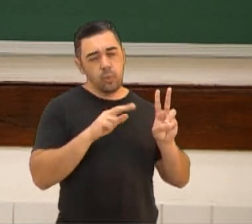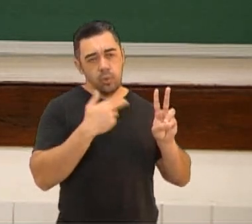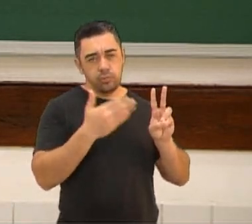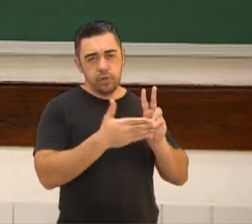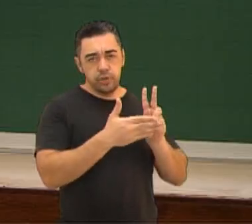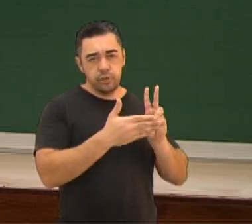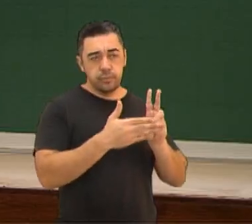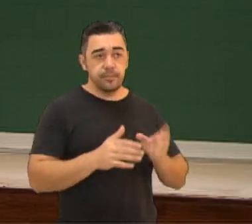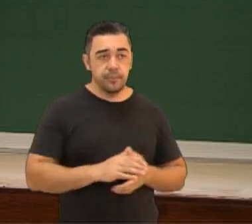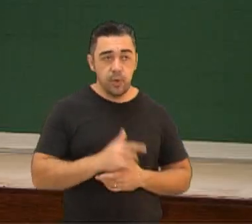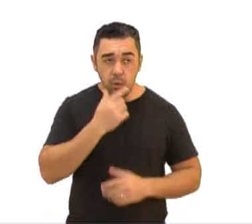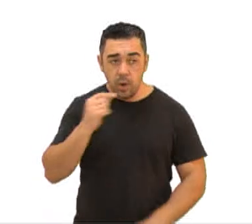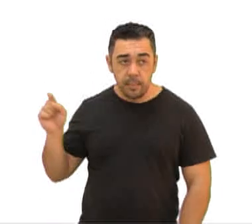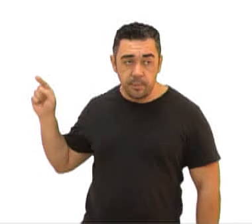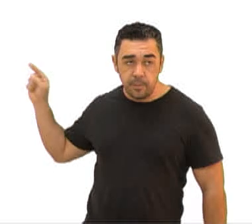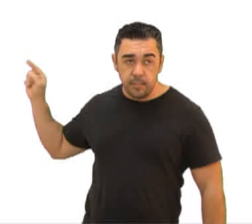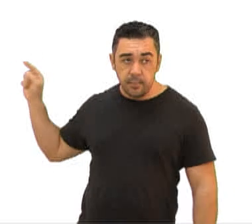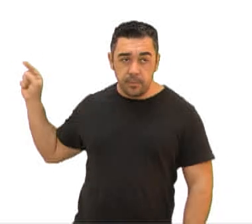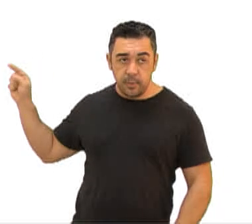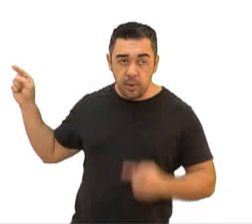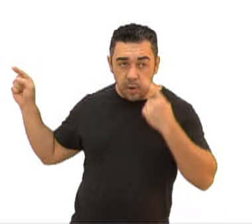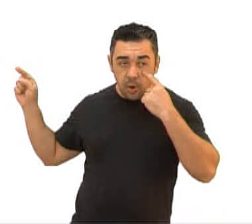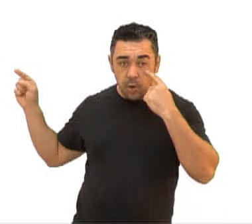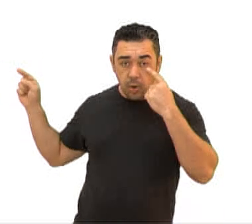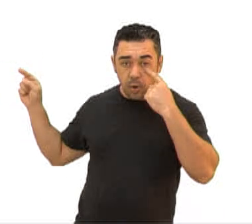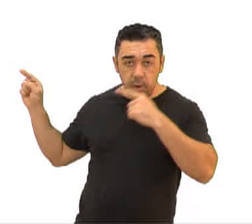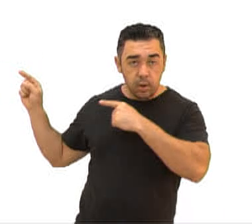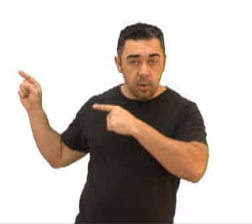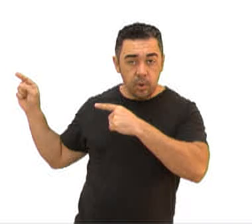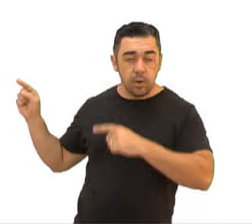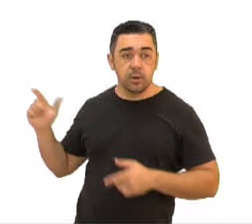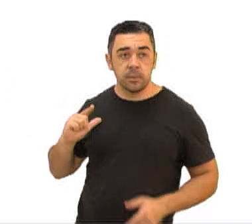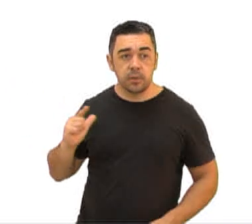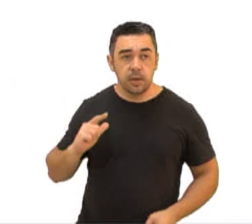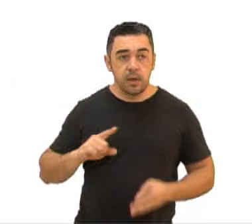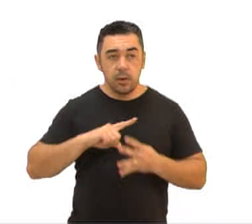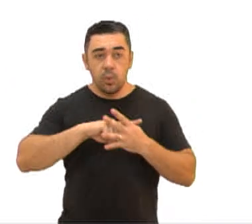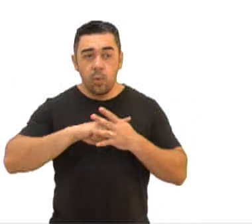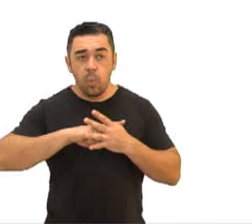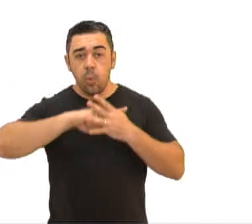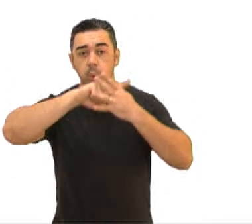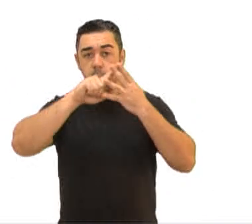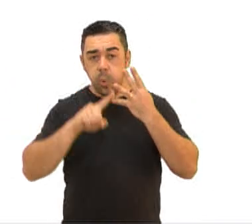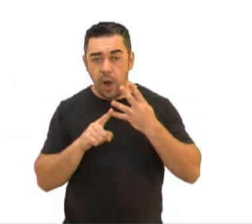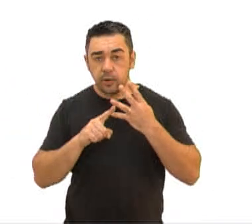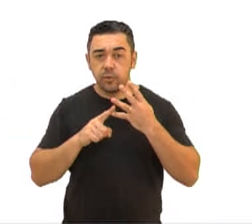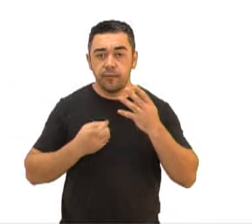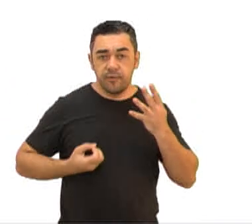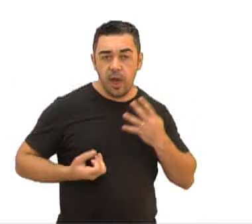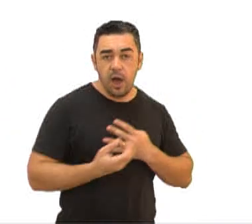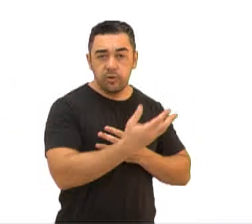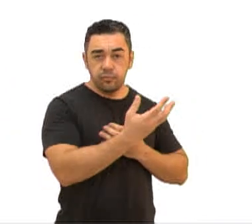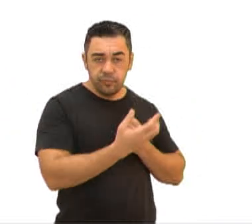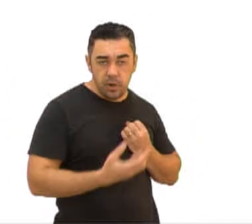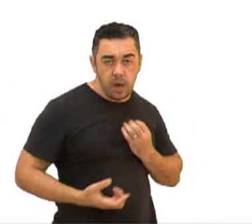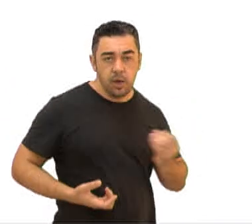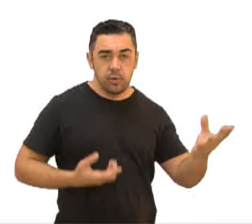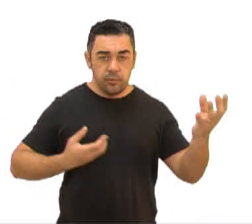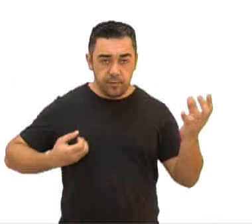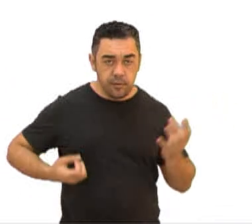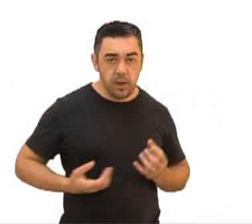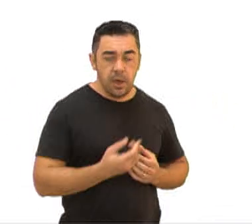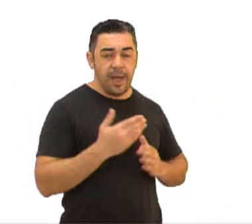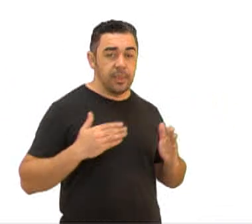O Cristóvão Colombo, como nós vamos ver aqui no mapa, ele mantém 4 expedições. Essas 4 expedições, até o ano